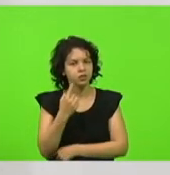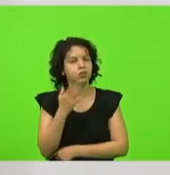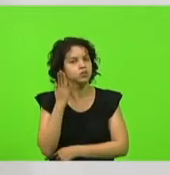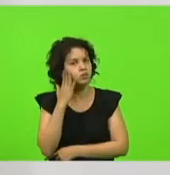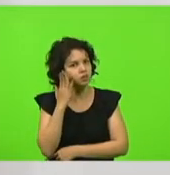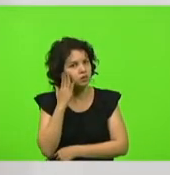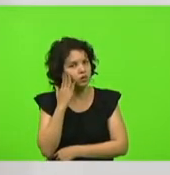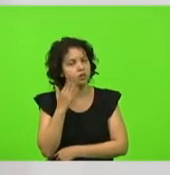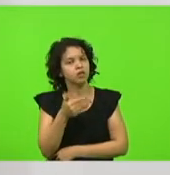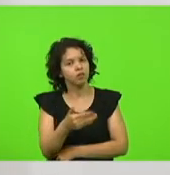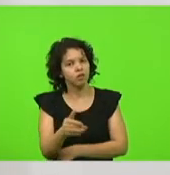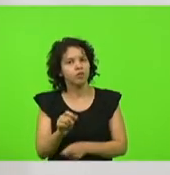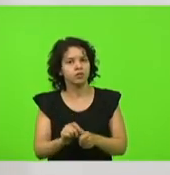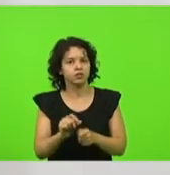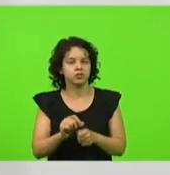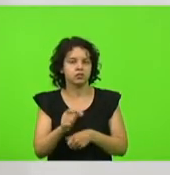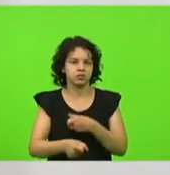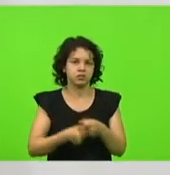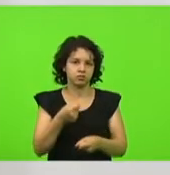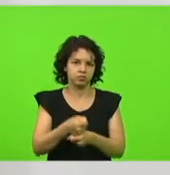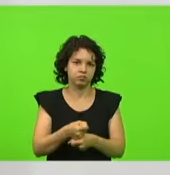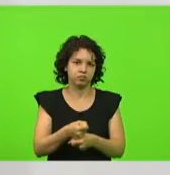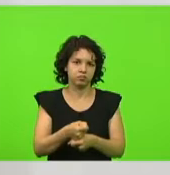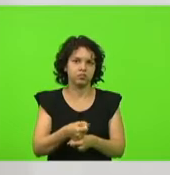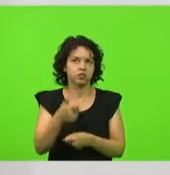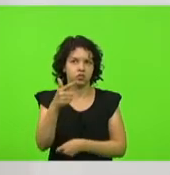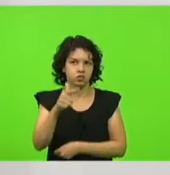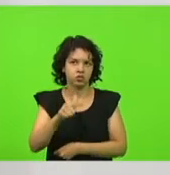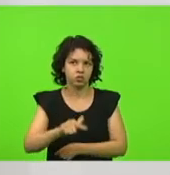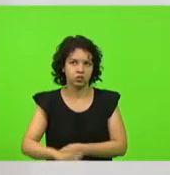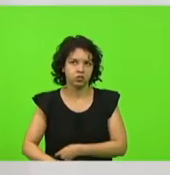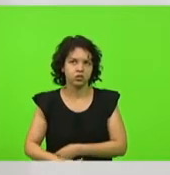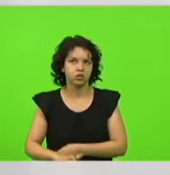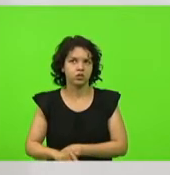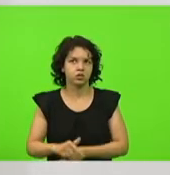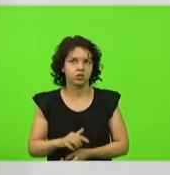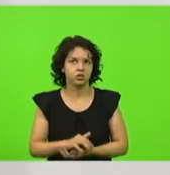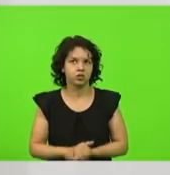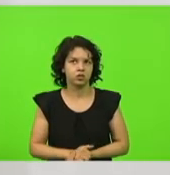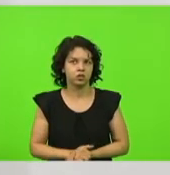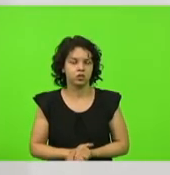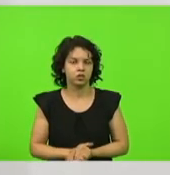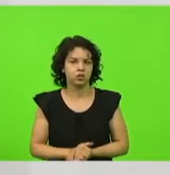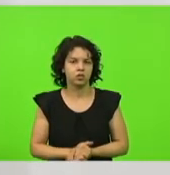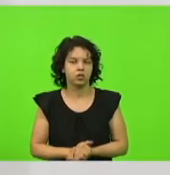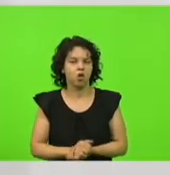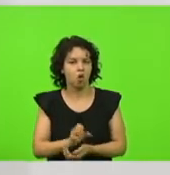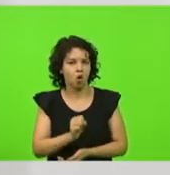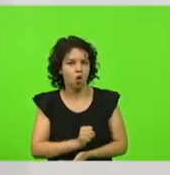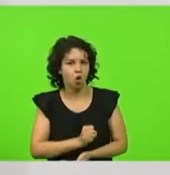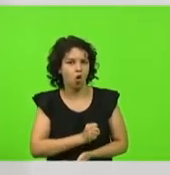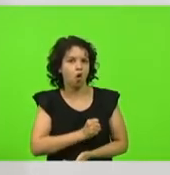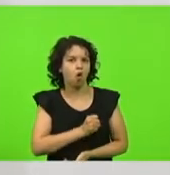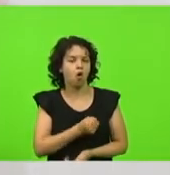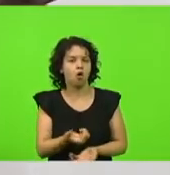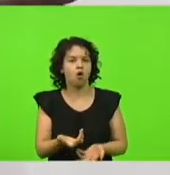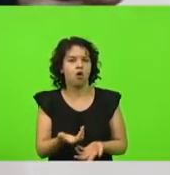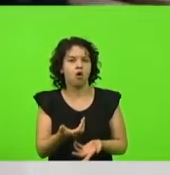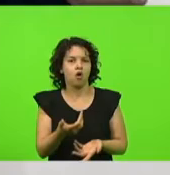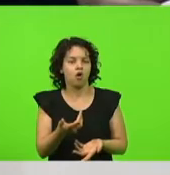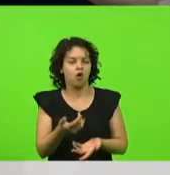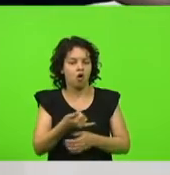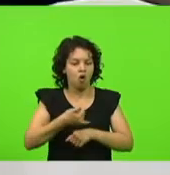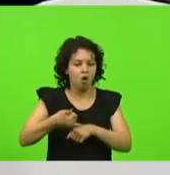ano que vem. Mais uma vez, vão passar aquela dose cavalar de óleo de peroba na cara e vão dizer,